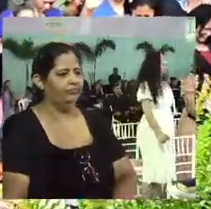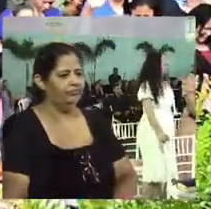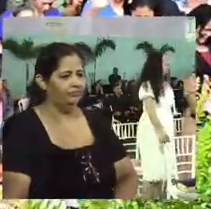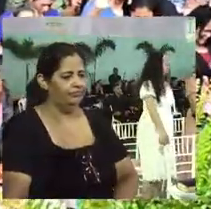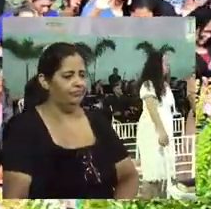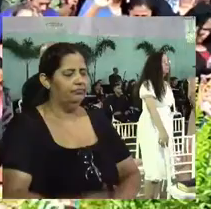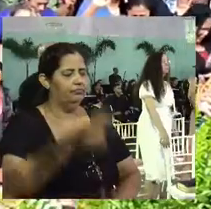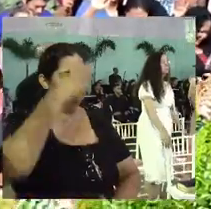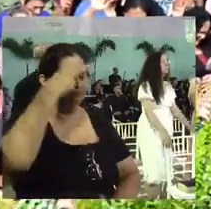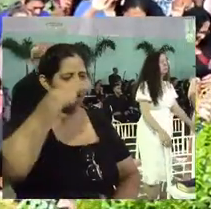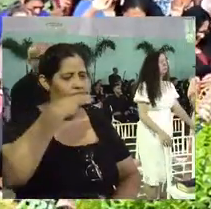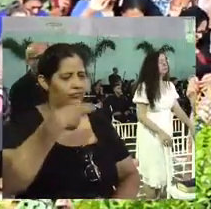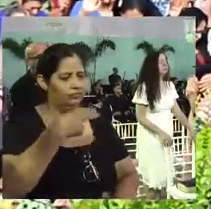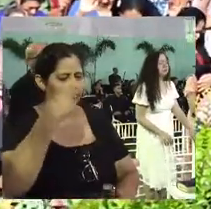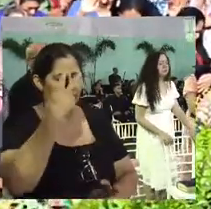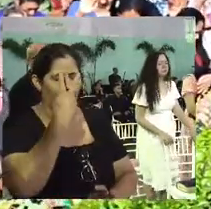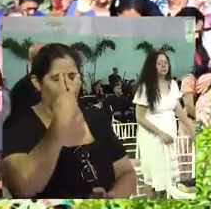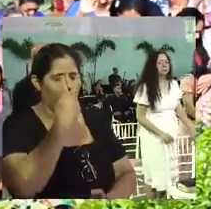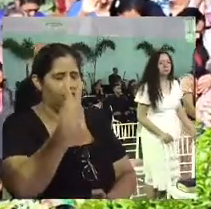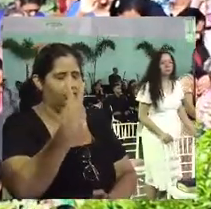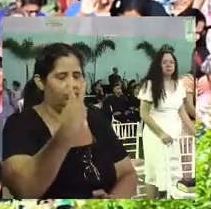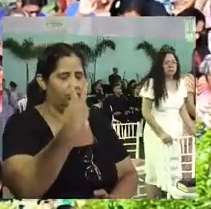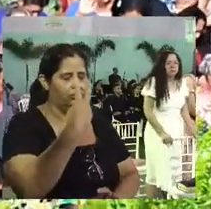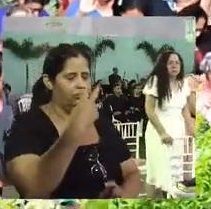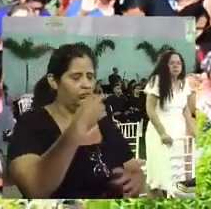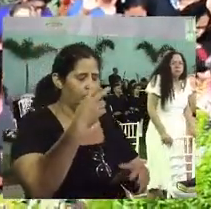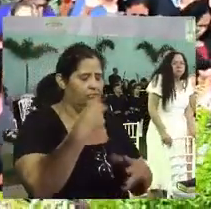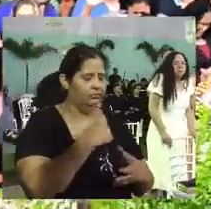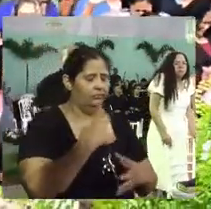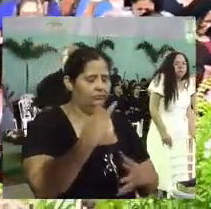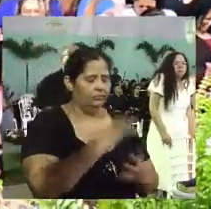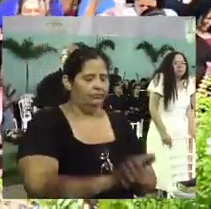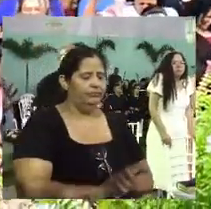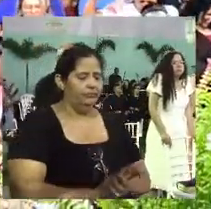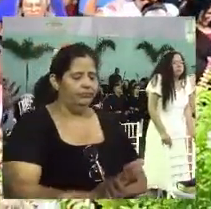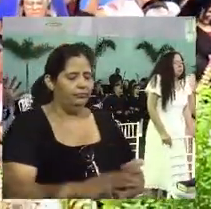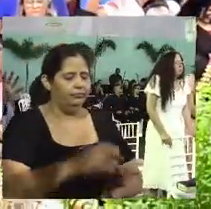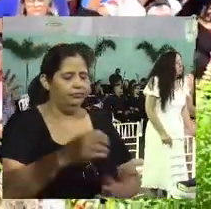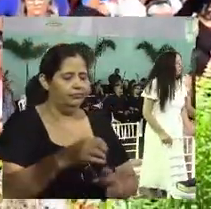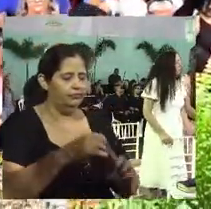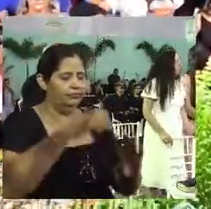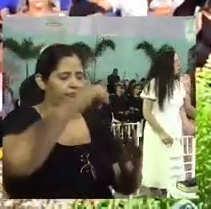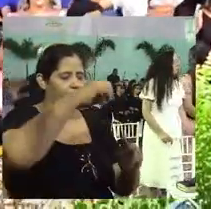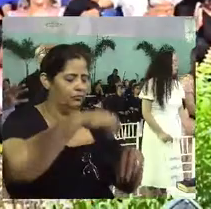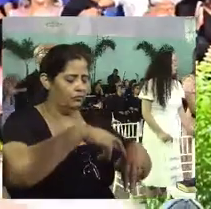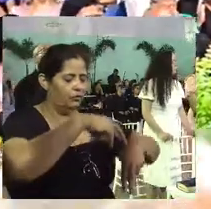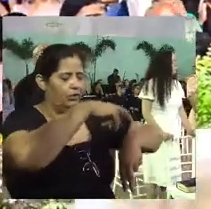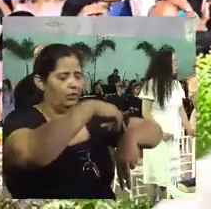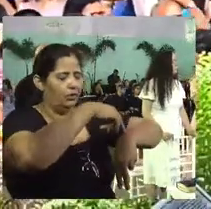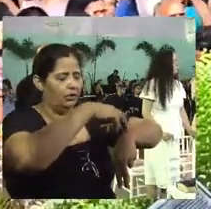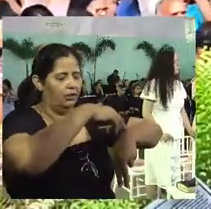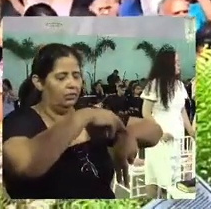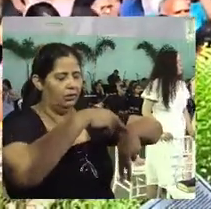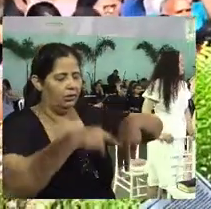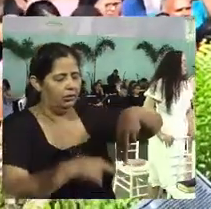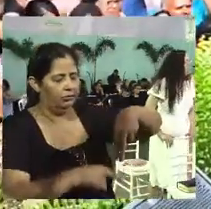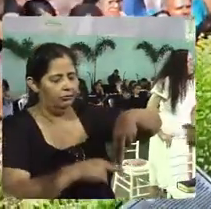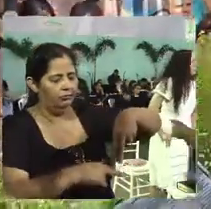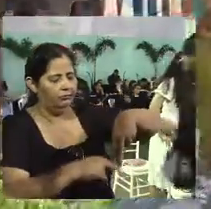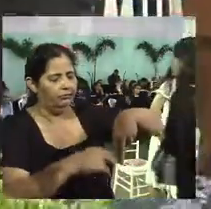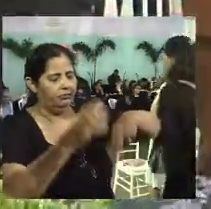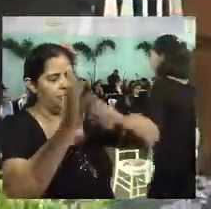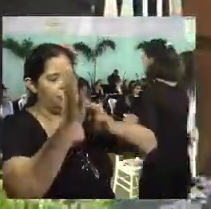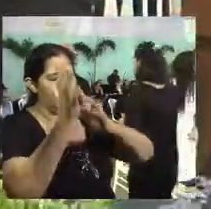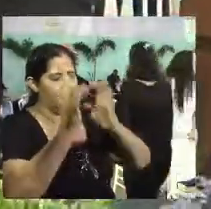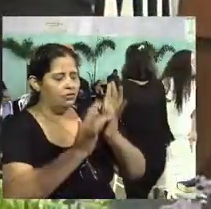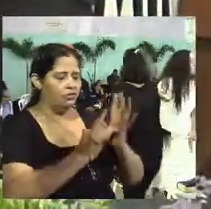Dora mas Fecha os olhinhos fecha os olhos Seja Curado nas vistas do alto da cabeça planta dos pés o Jesus que